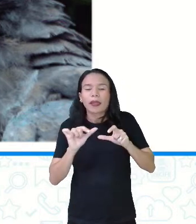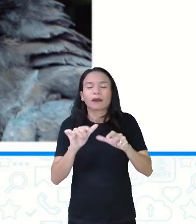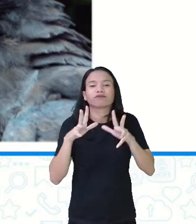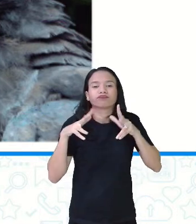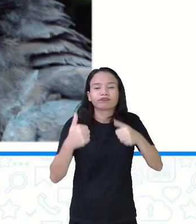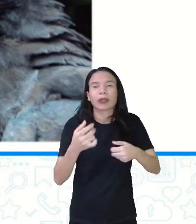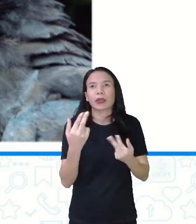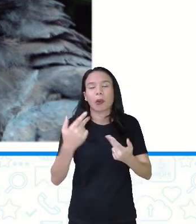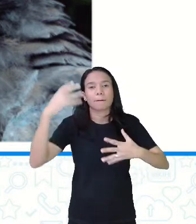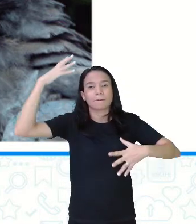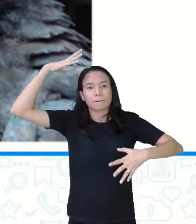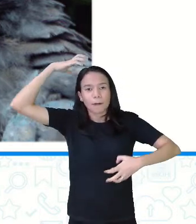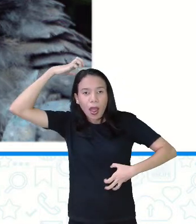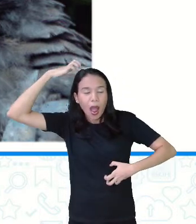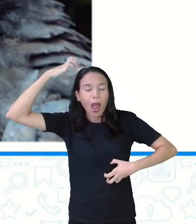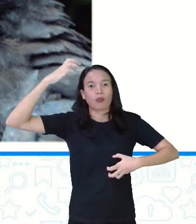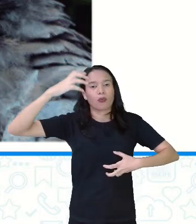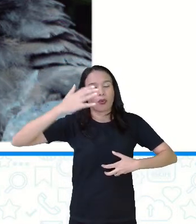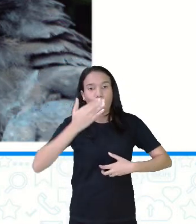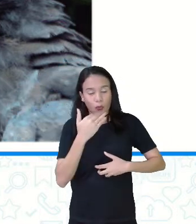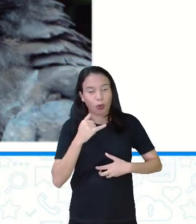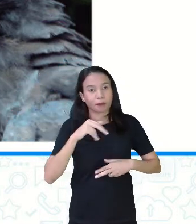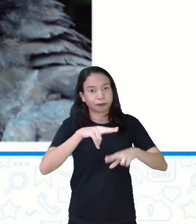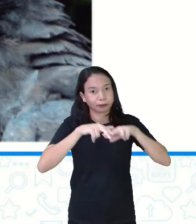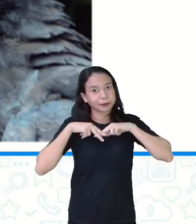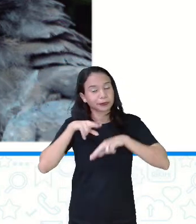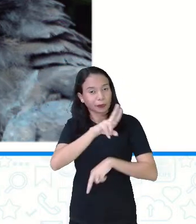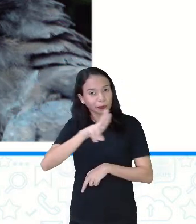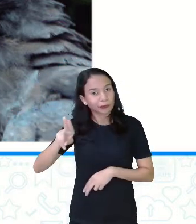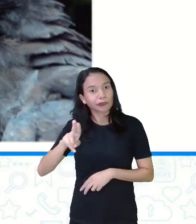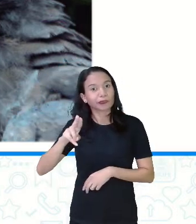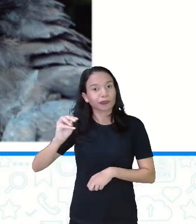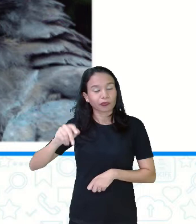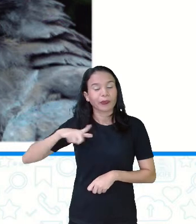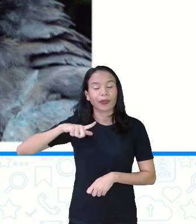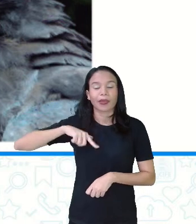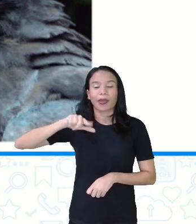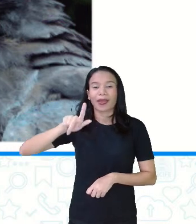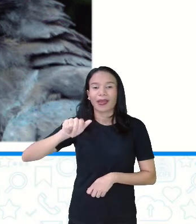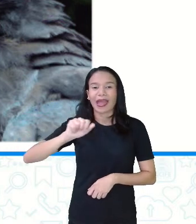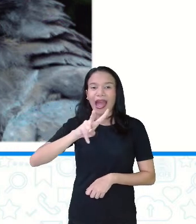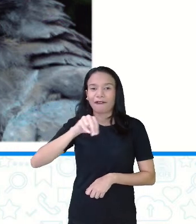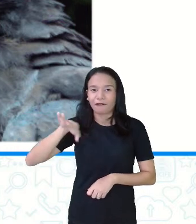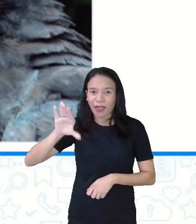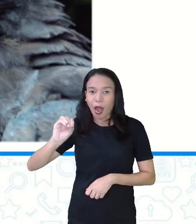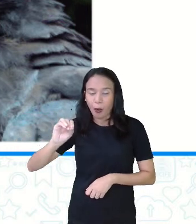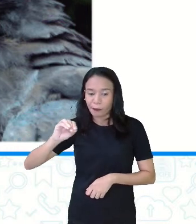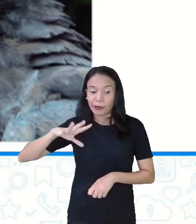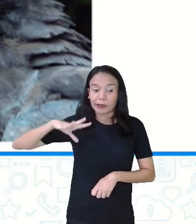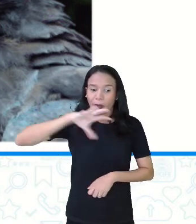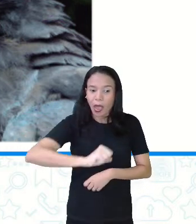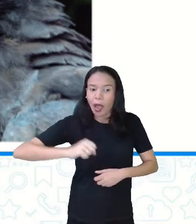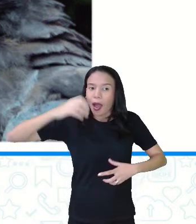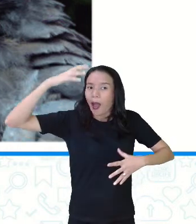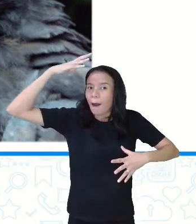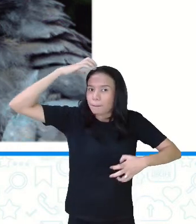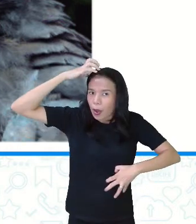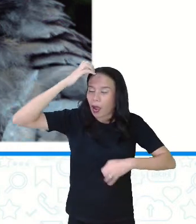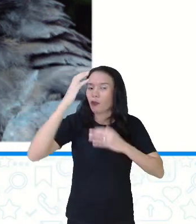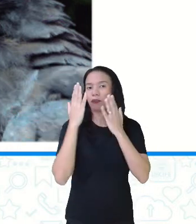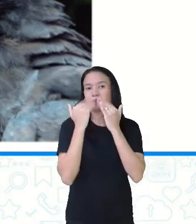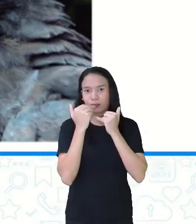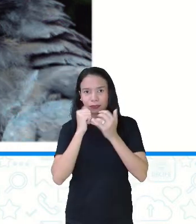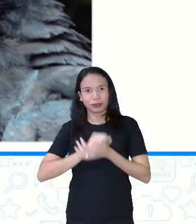como macacos e morcegos. Por isso o nome dele é gavião pega macaco. Ele se alimenta de pequenos